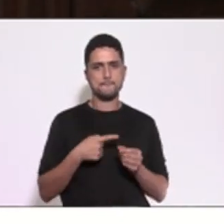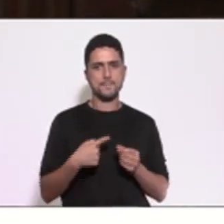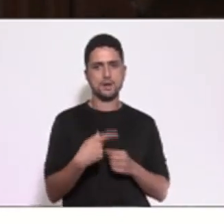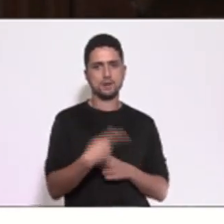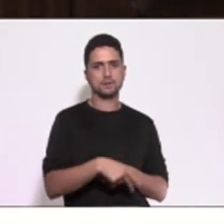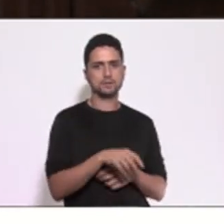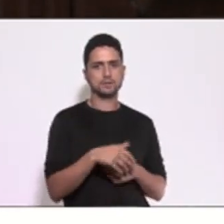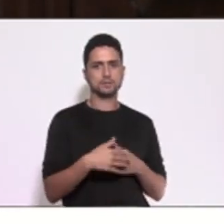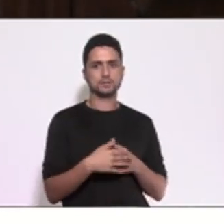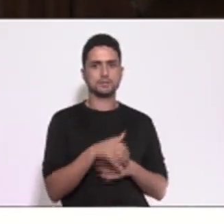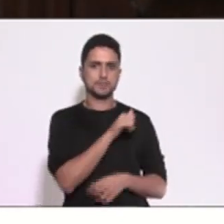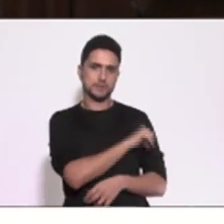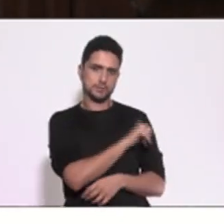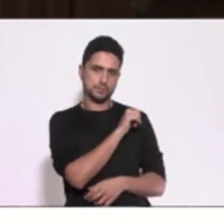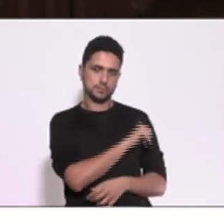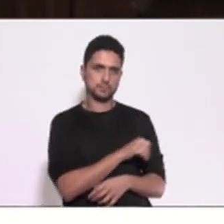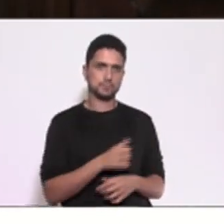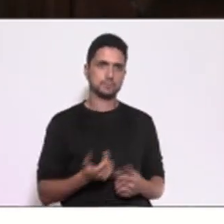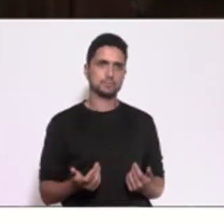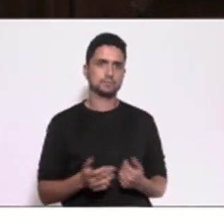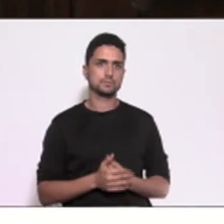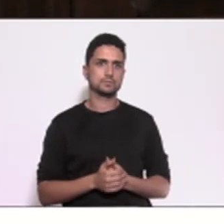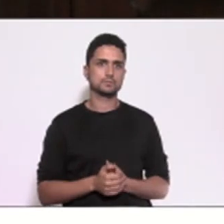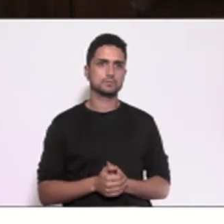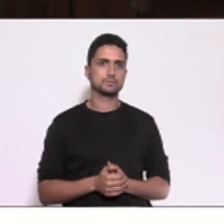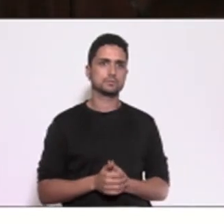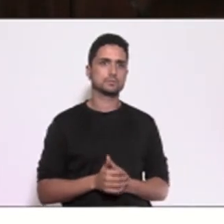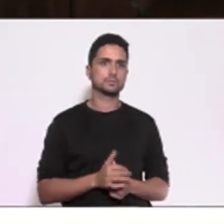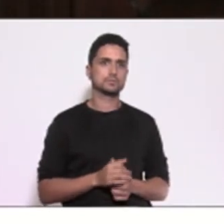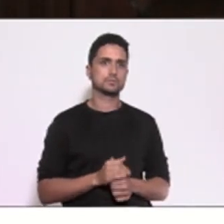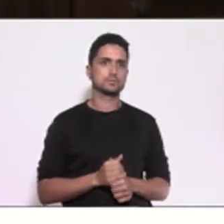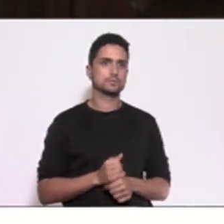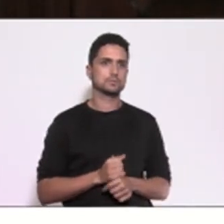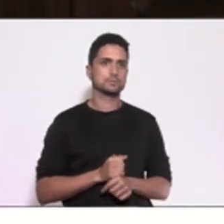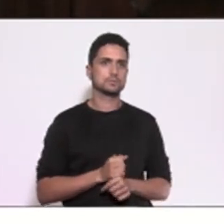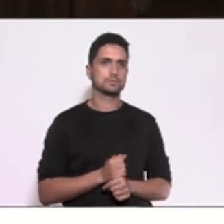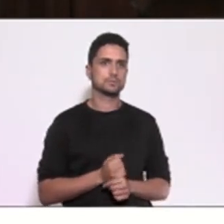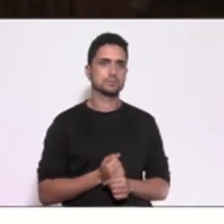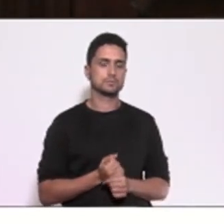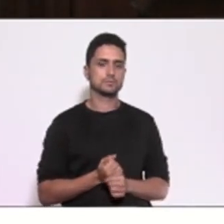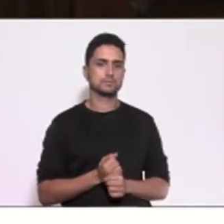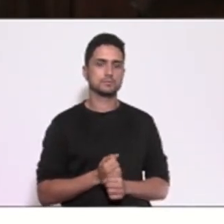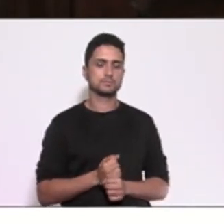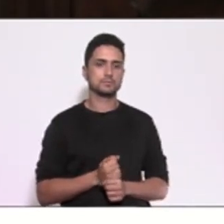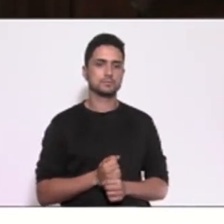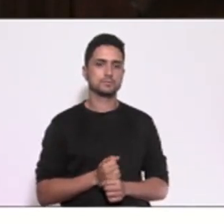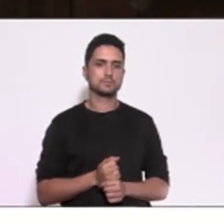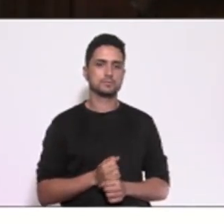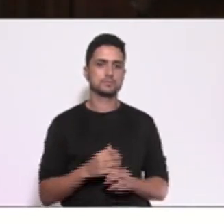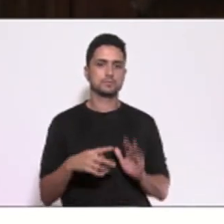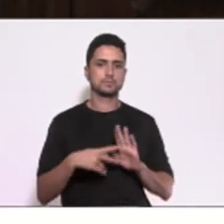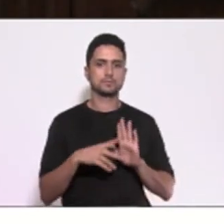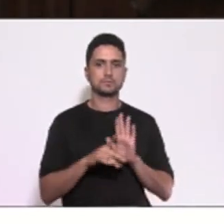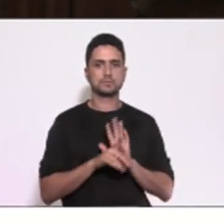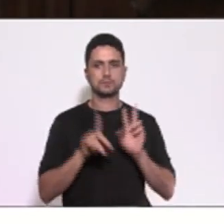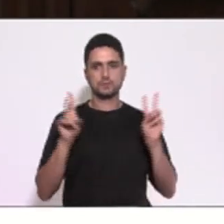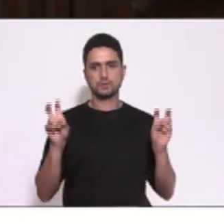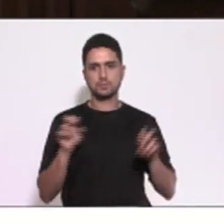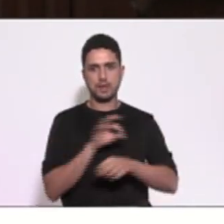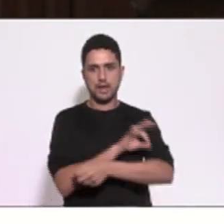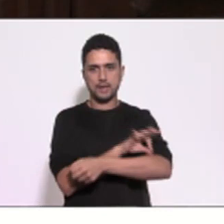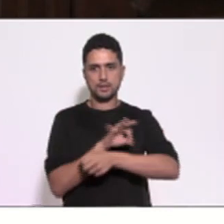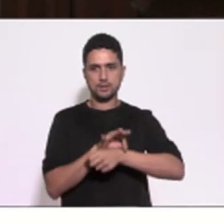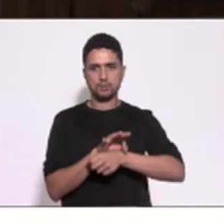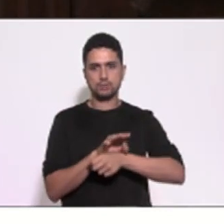cidade do Rio de Janeiro, considerando que o projeto de arquitetura, e digo eu, pouca gente